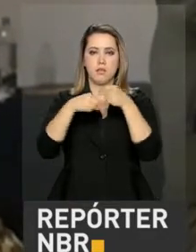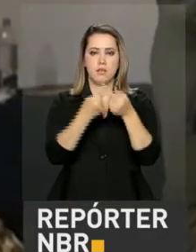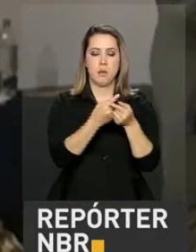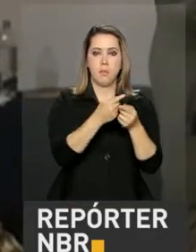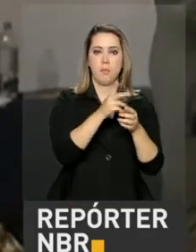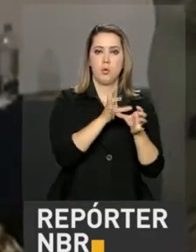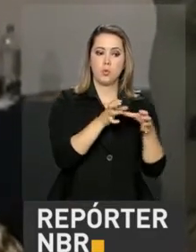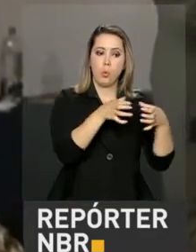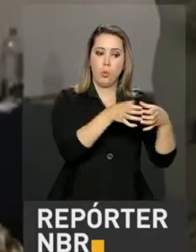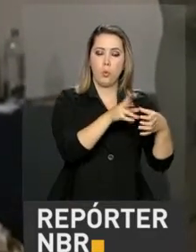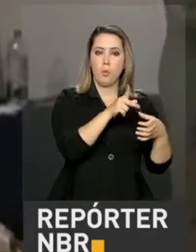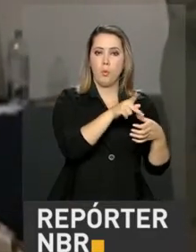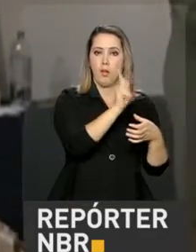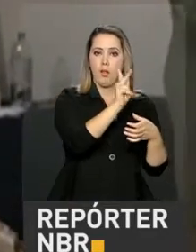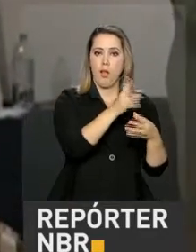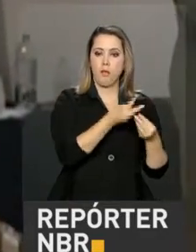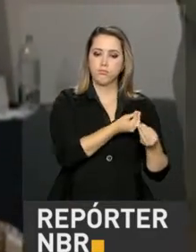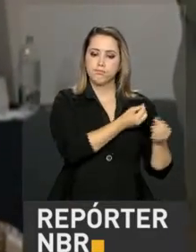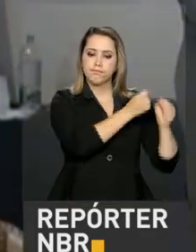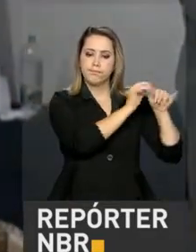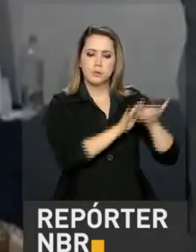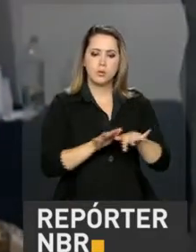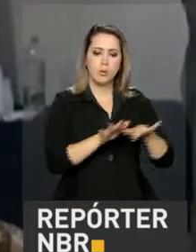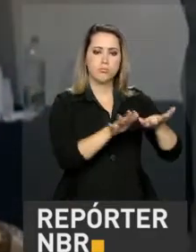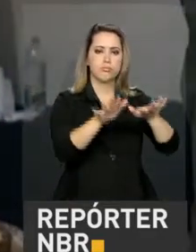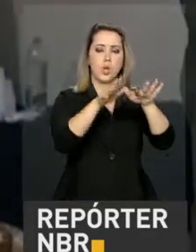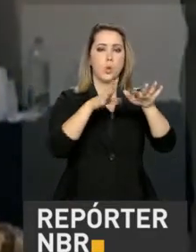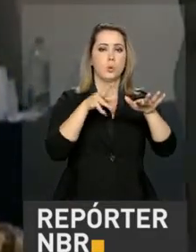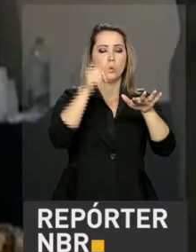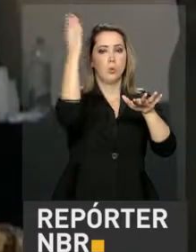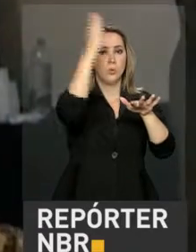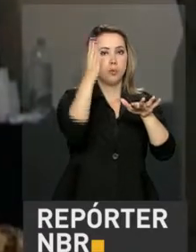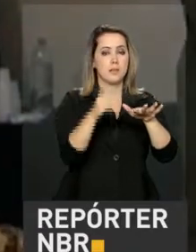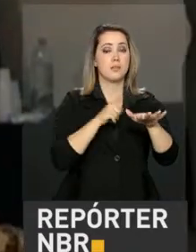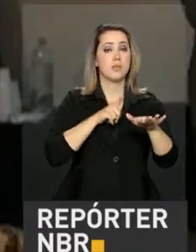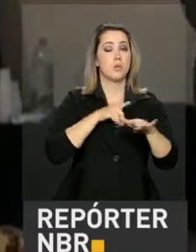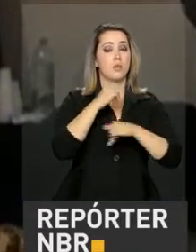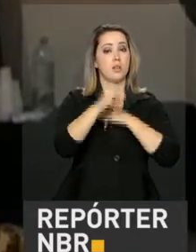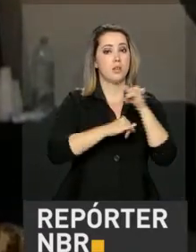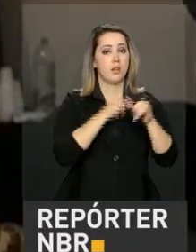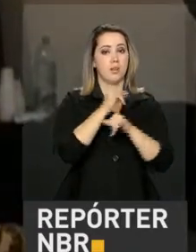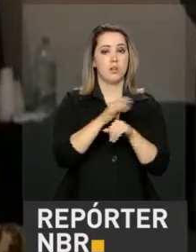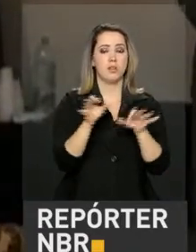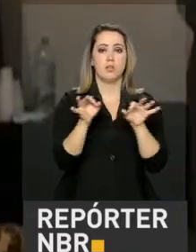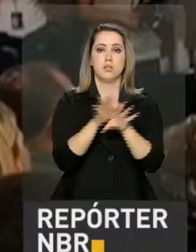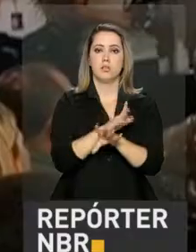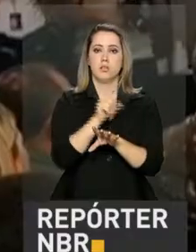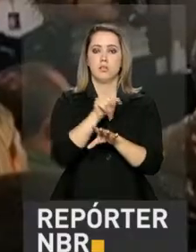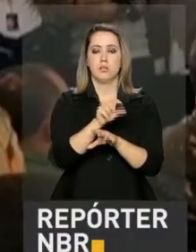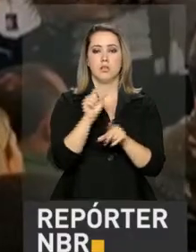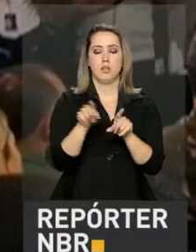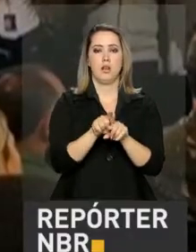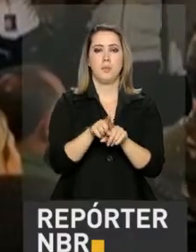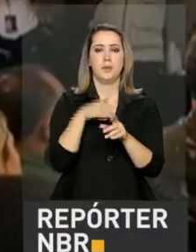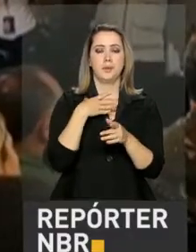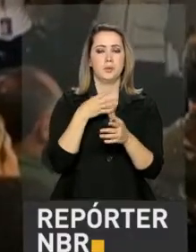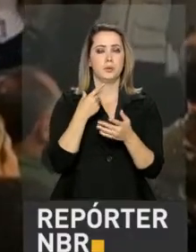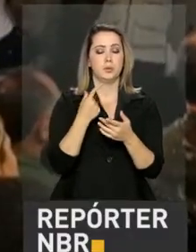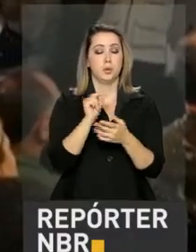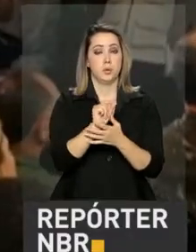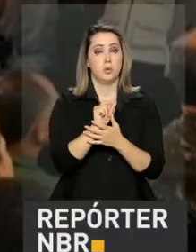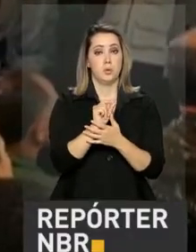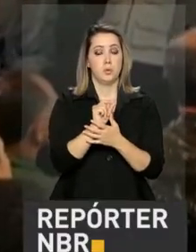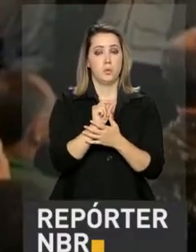K, levar a internet a todos os brasileiros e brasileiras, acabando com o apartheid digital. E, por